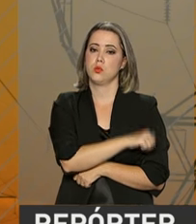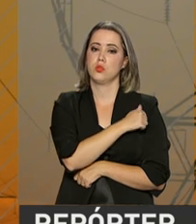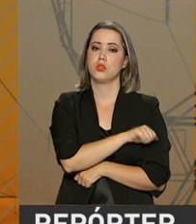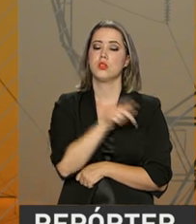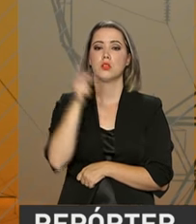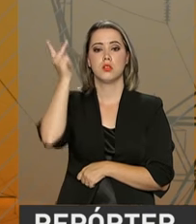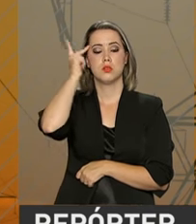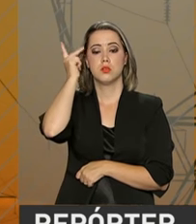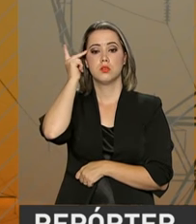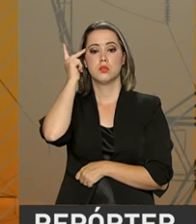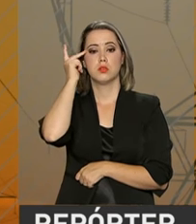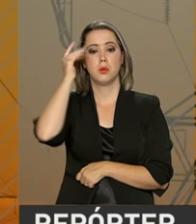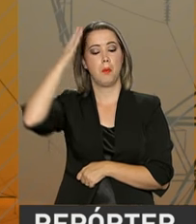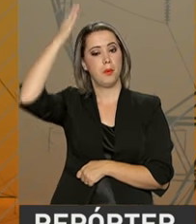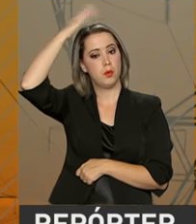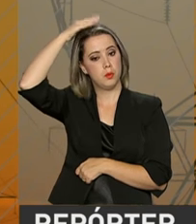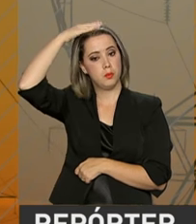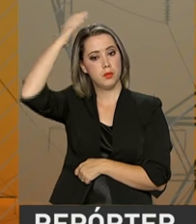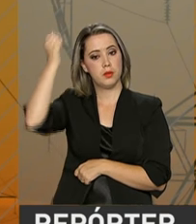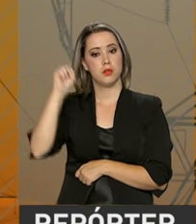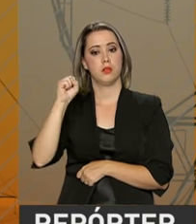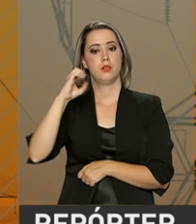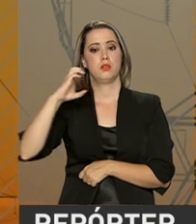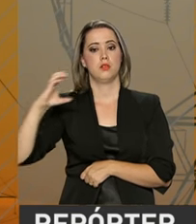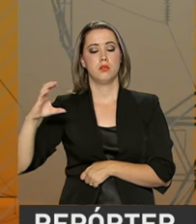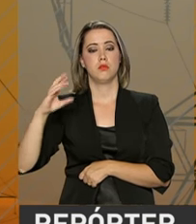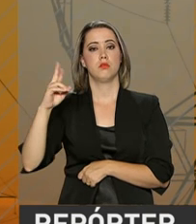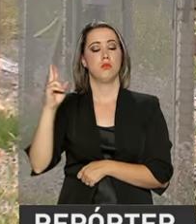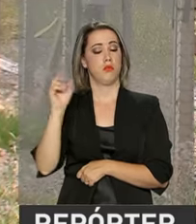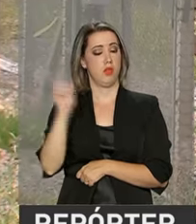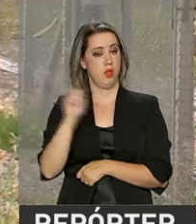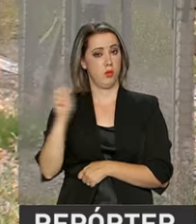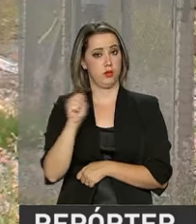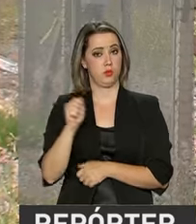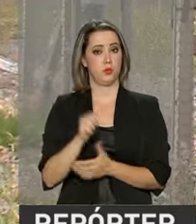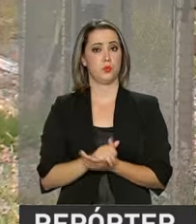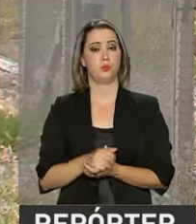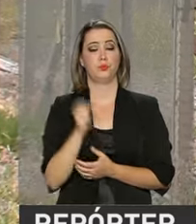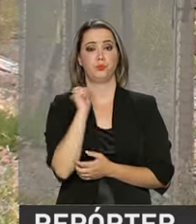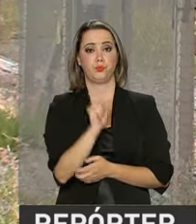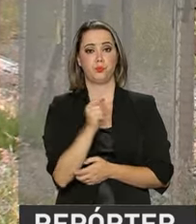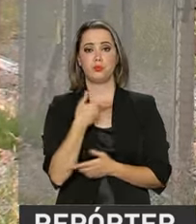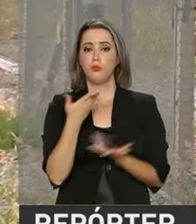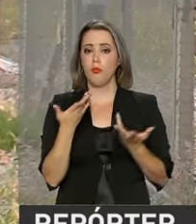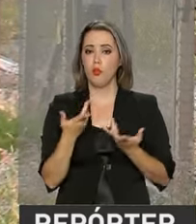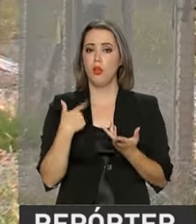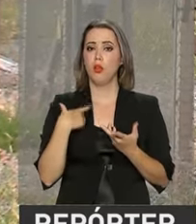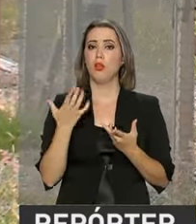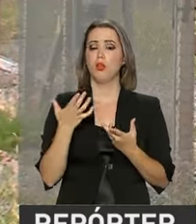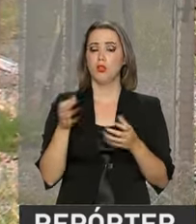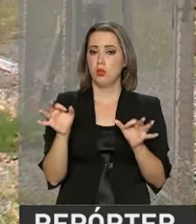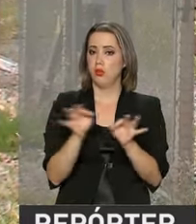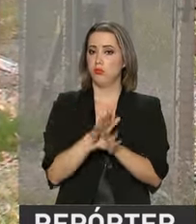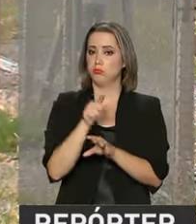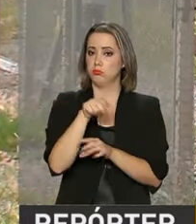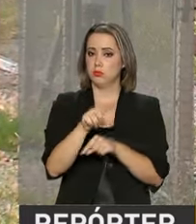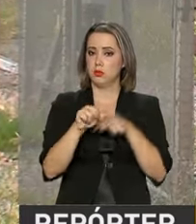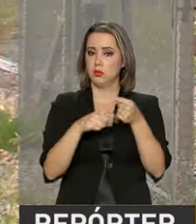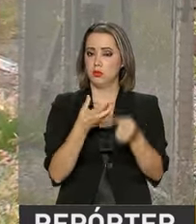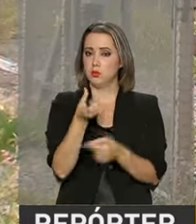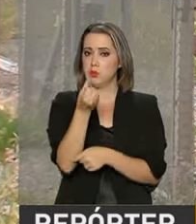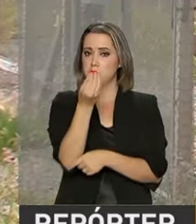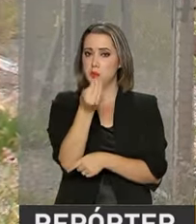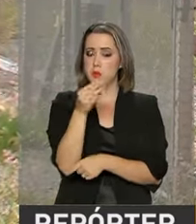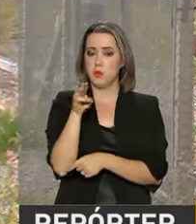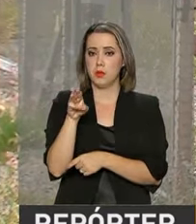paraná rio grande do sul e santa catarina na região sul as linhas de transmissão devem estar prontas em um prazo de até 60